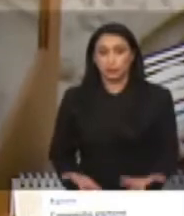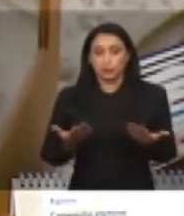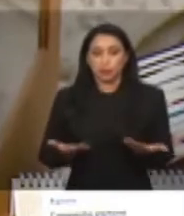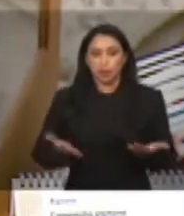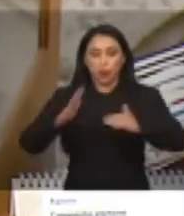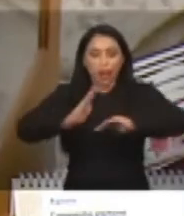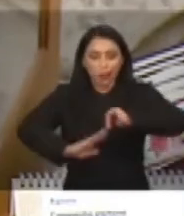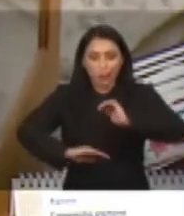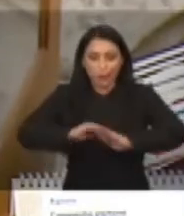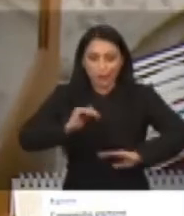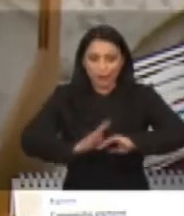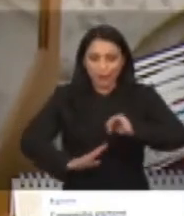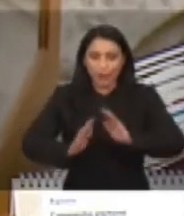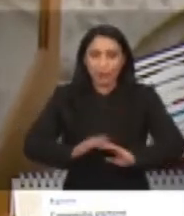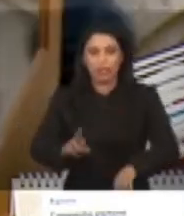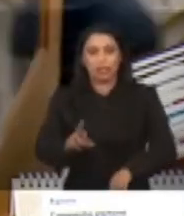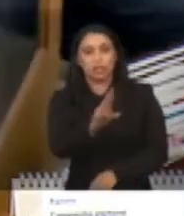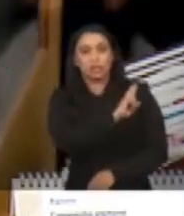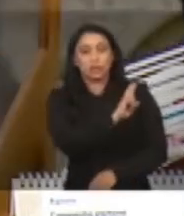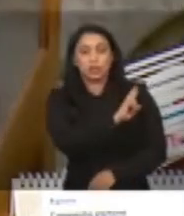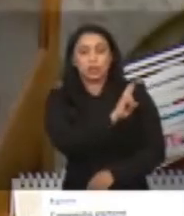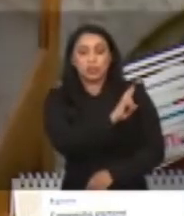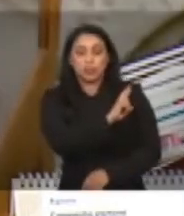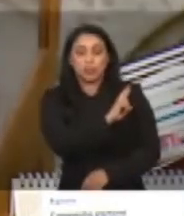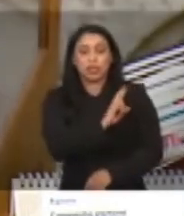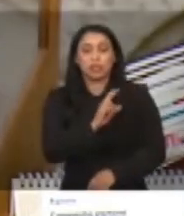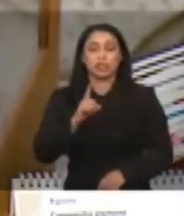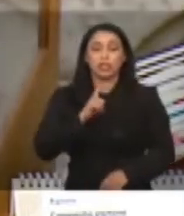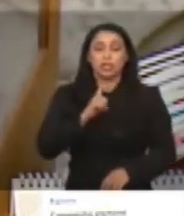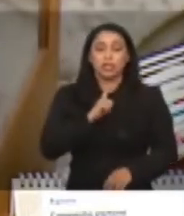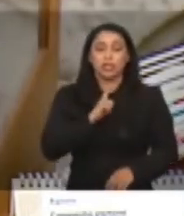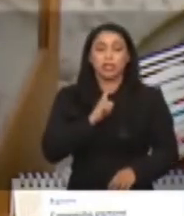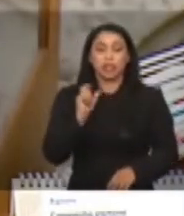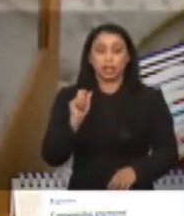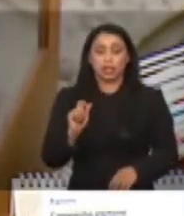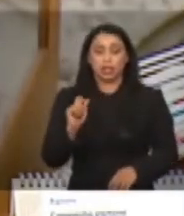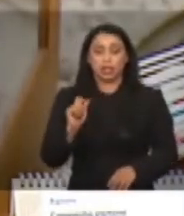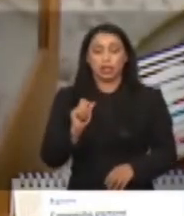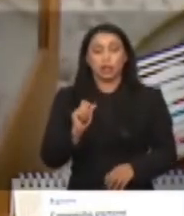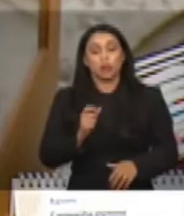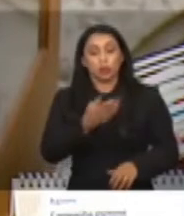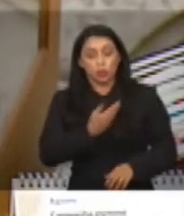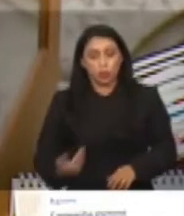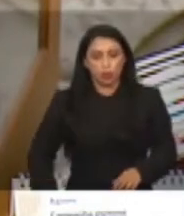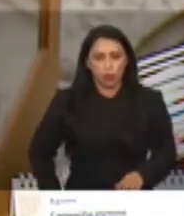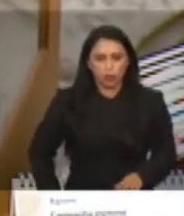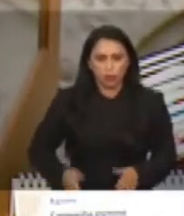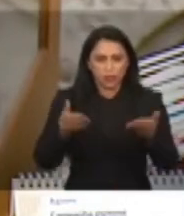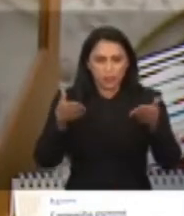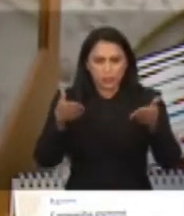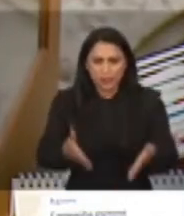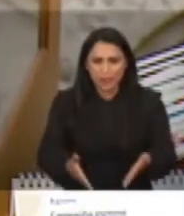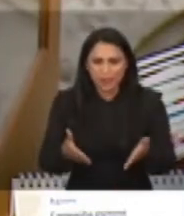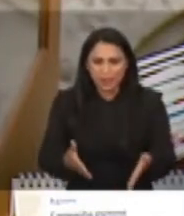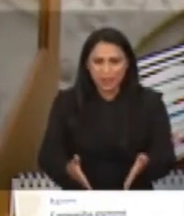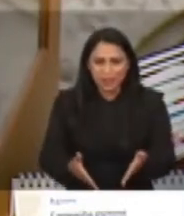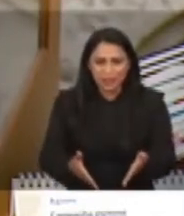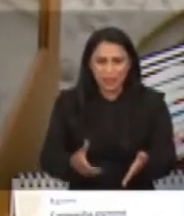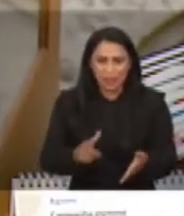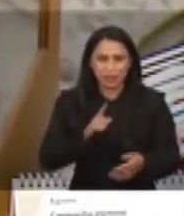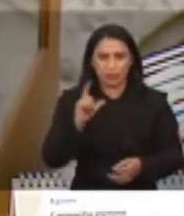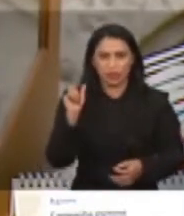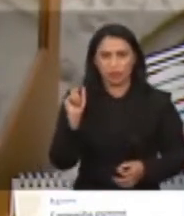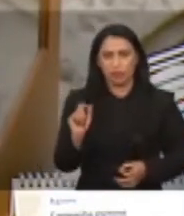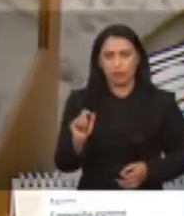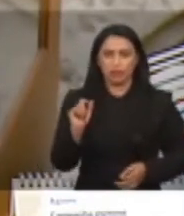ente da federação que tiver atribuição para fiscalizar a atividade específica desempenhada pelo contribuinte.